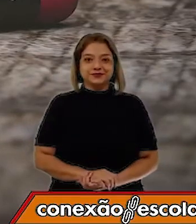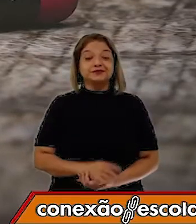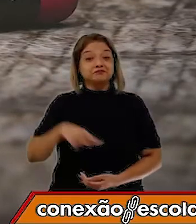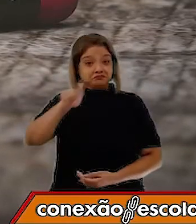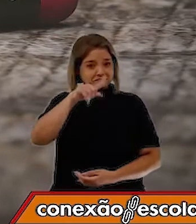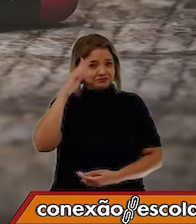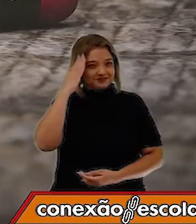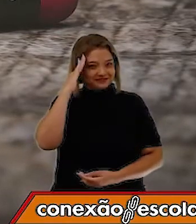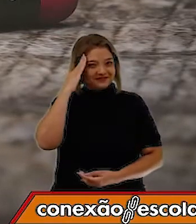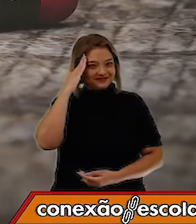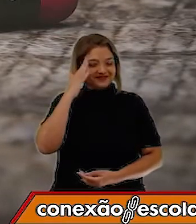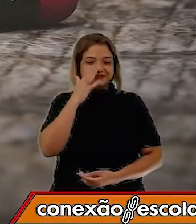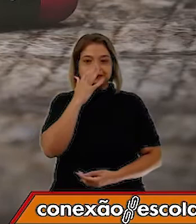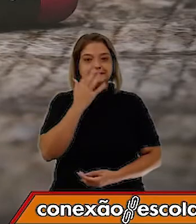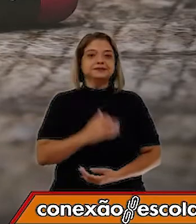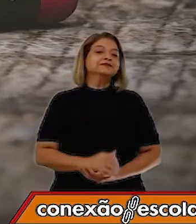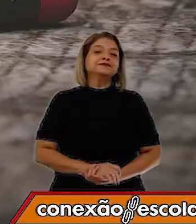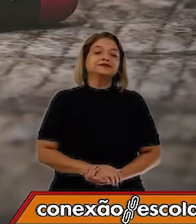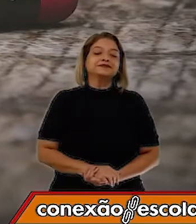Entenderam?